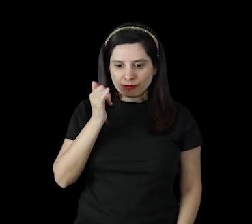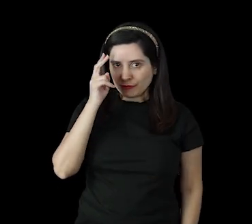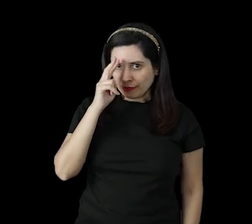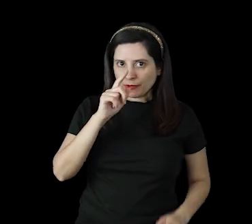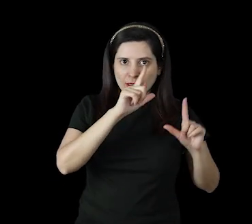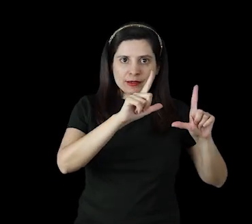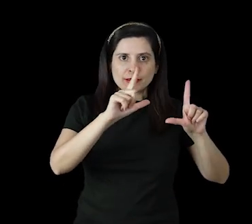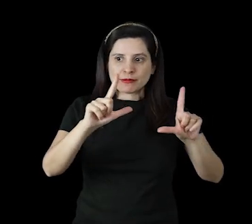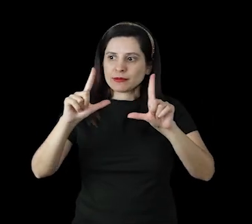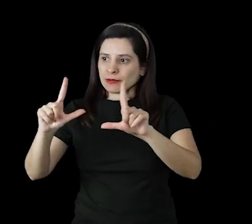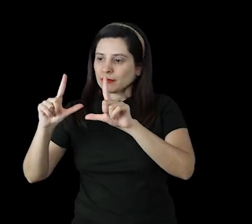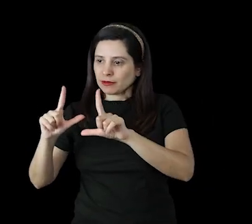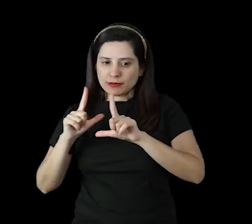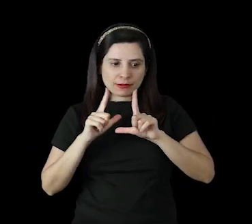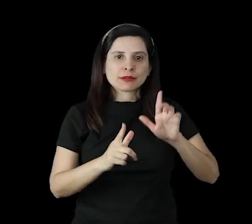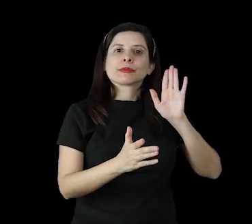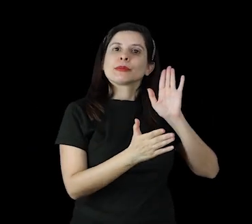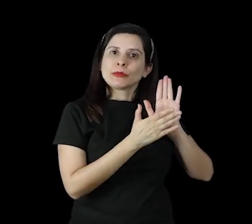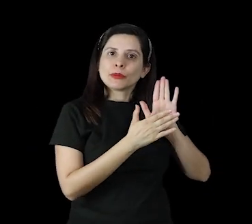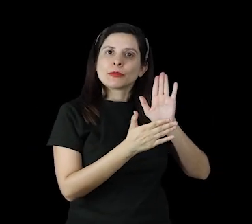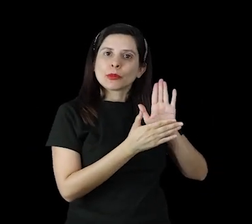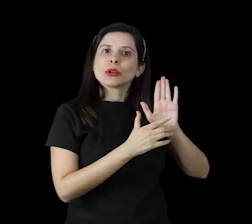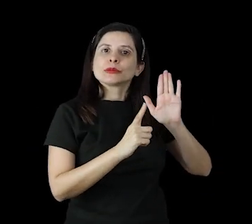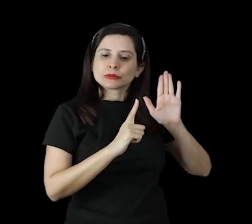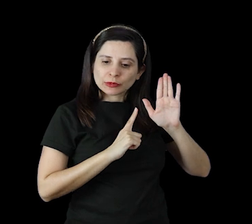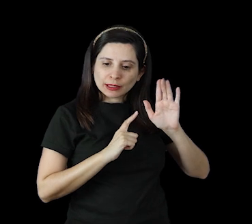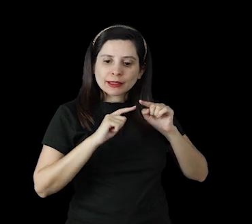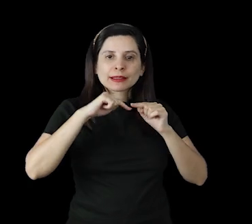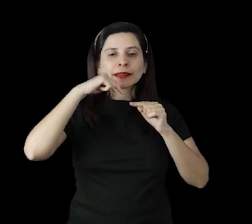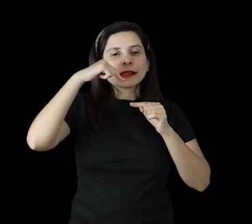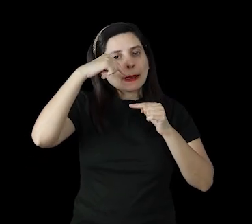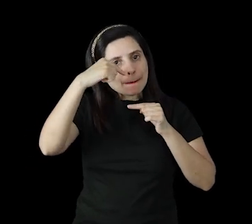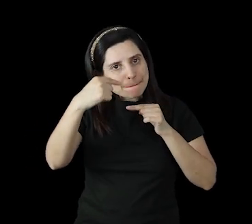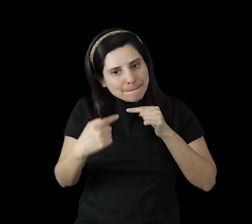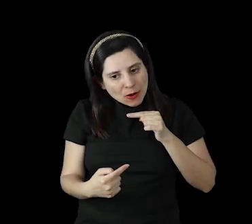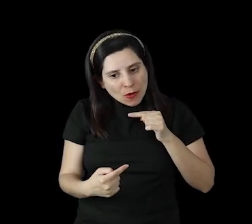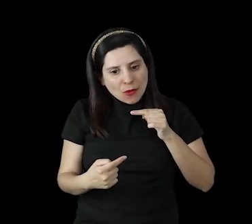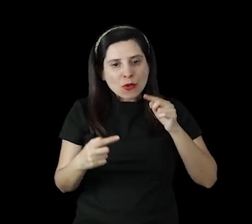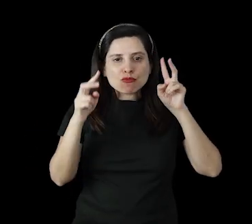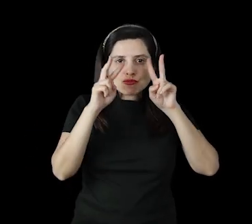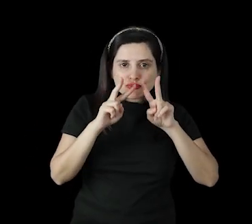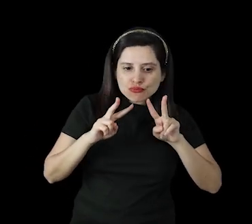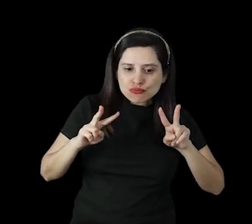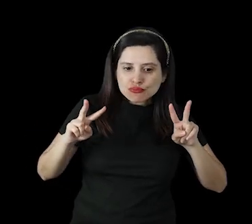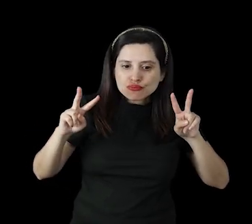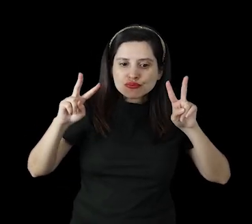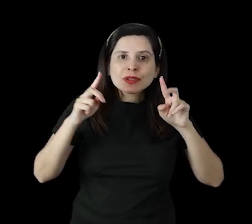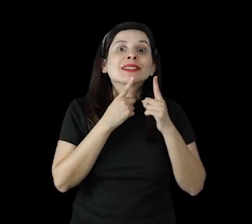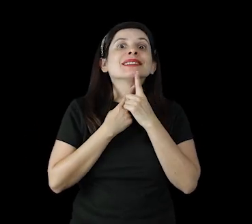cenas que estão ali têm um propósito, né? E aí depois introduz a gente a Olive, né? Que tem